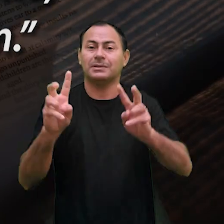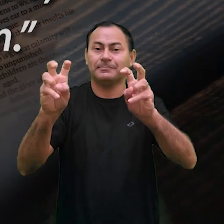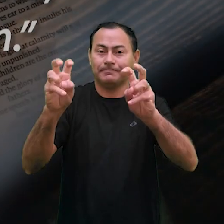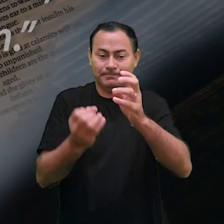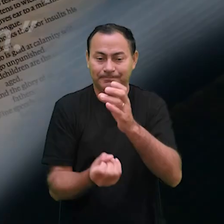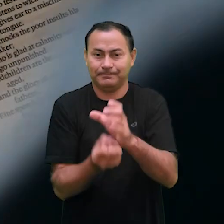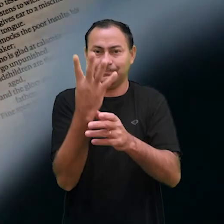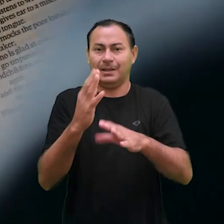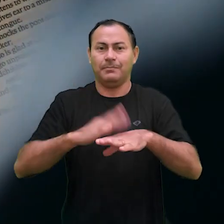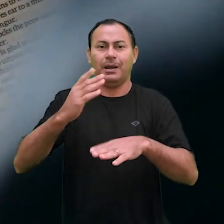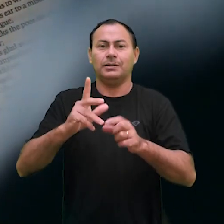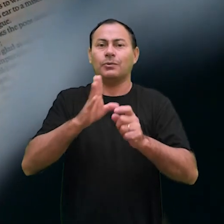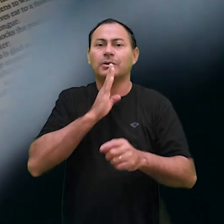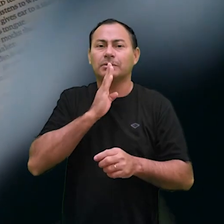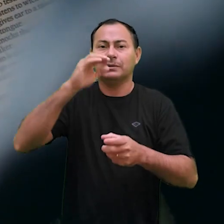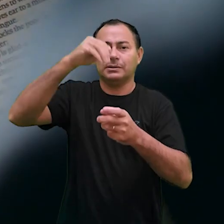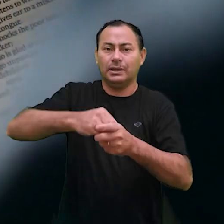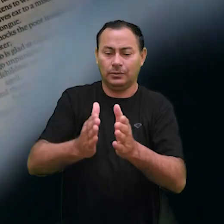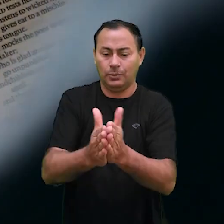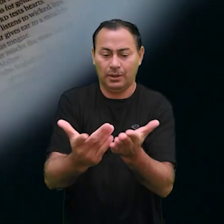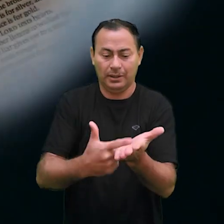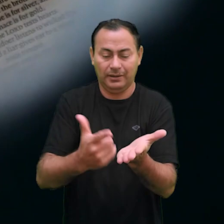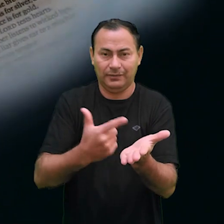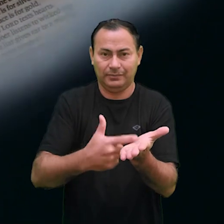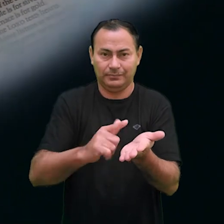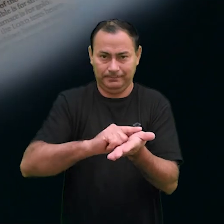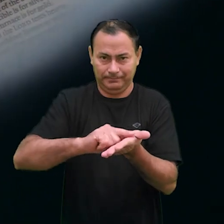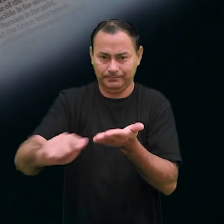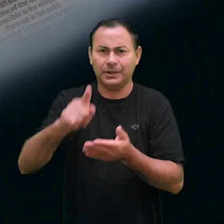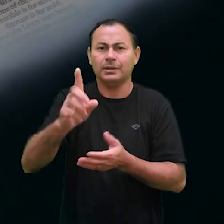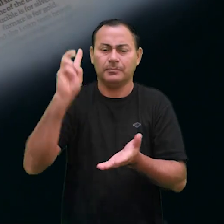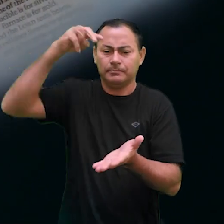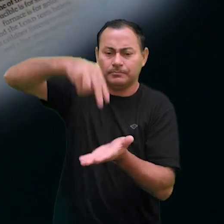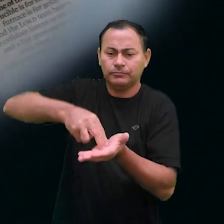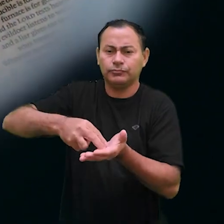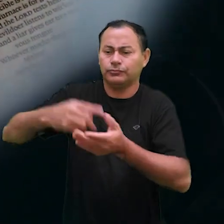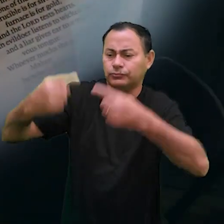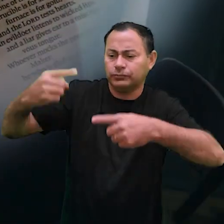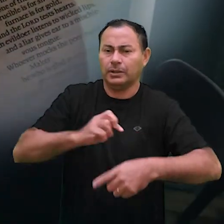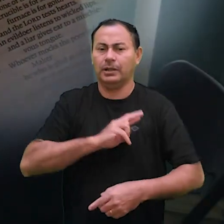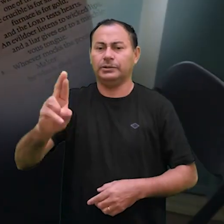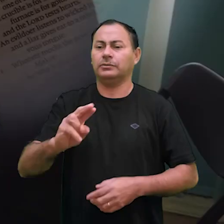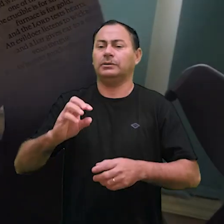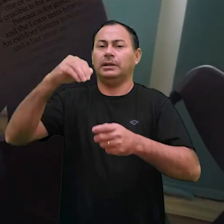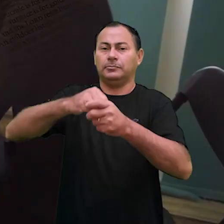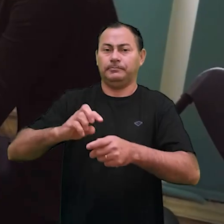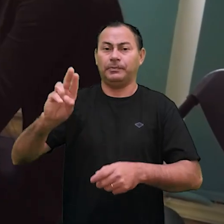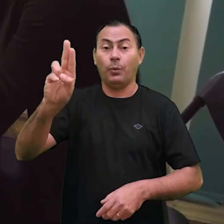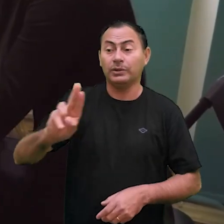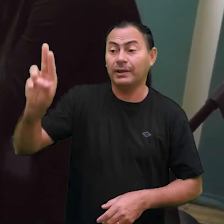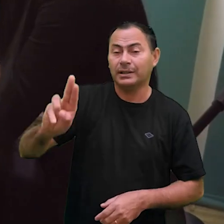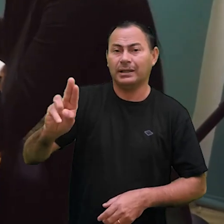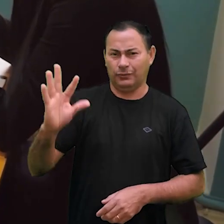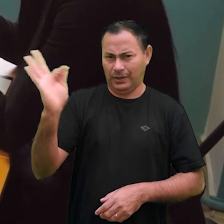bom. Esse assunto da criação é o assunto mais popular dentro do livro de Gênesis. Se você participar de uma discussão sobre religião